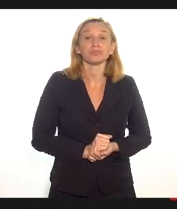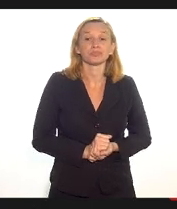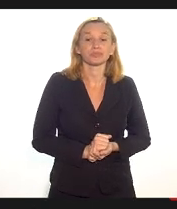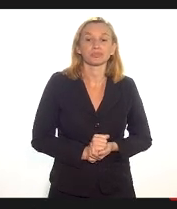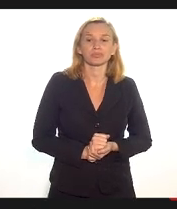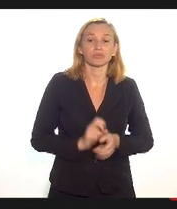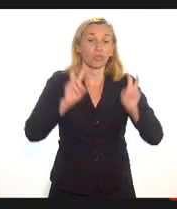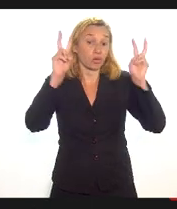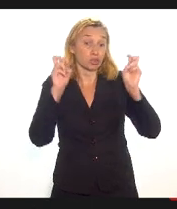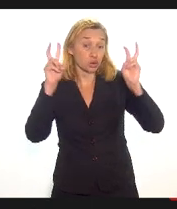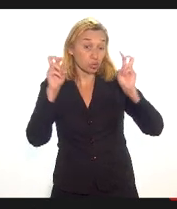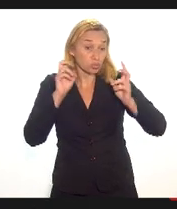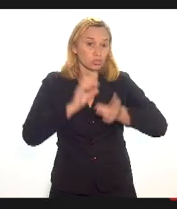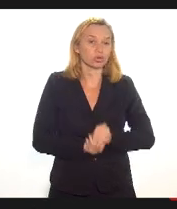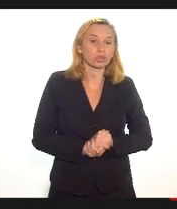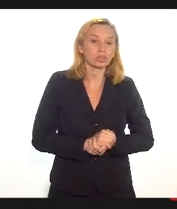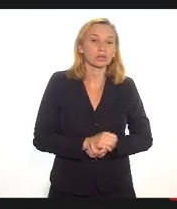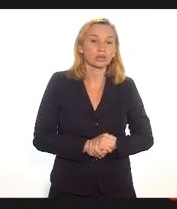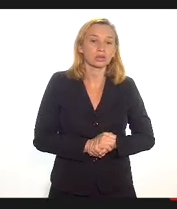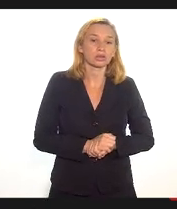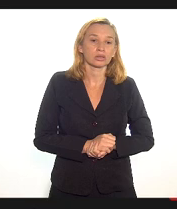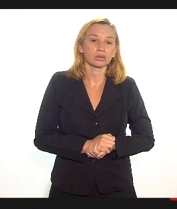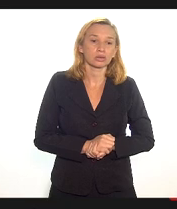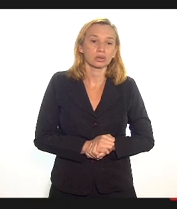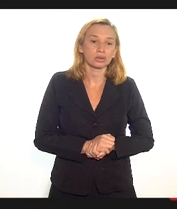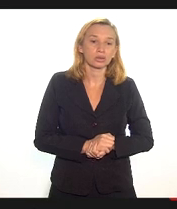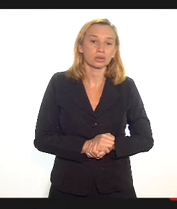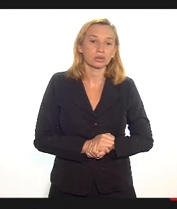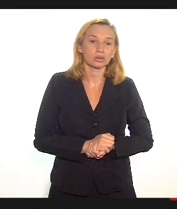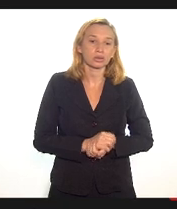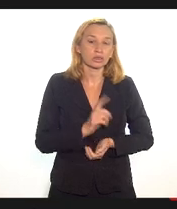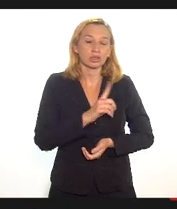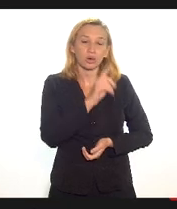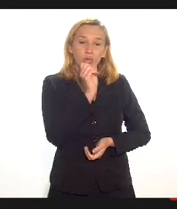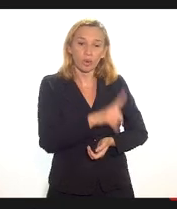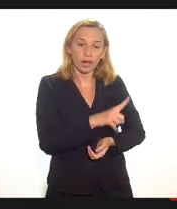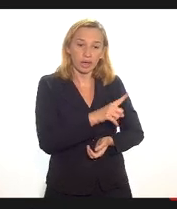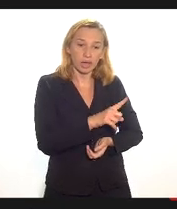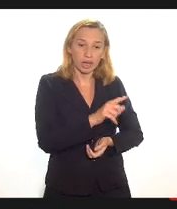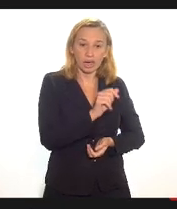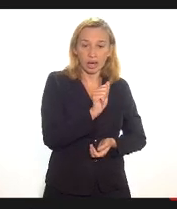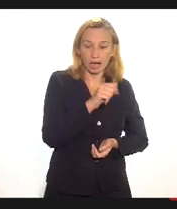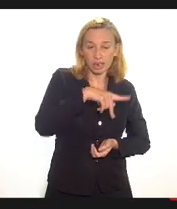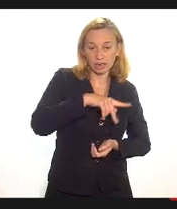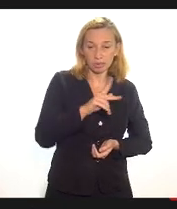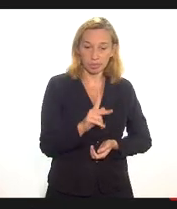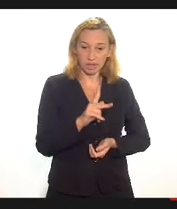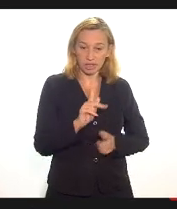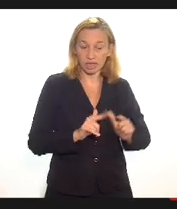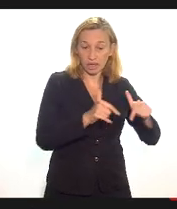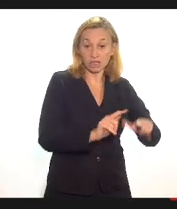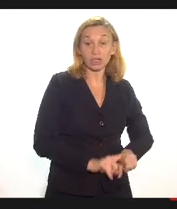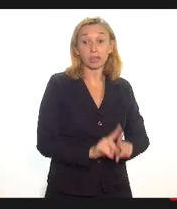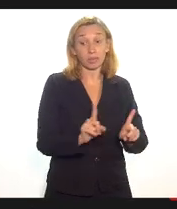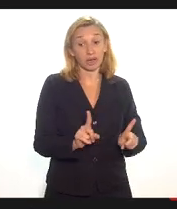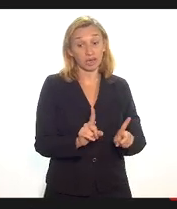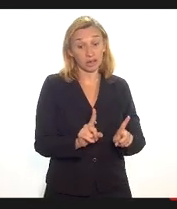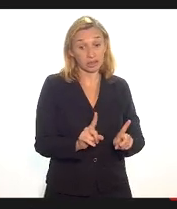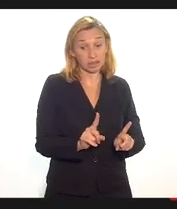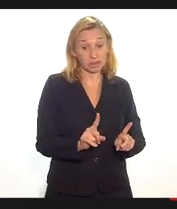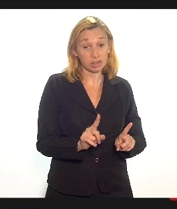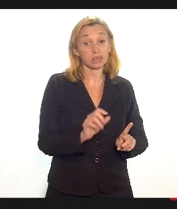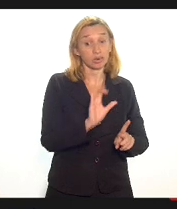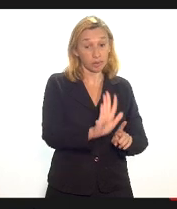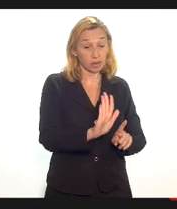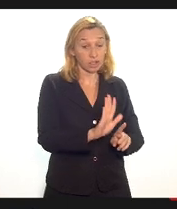uma situação, ela não é regrada pela MP. Esse é uma, essa é uma exceção à regra, ou seja,